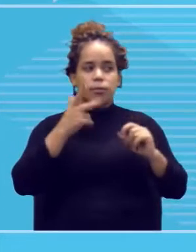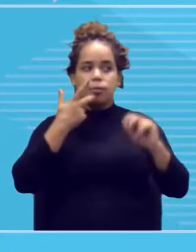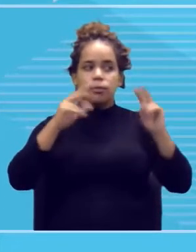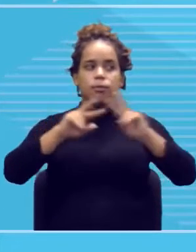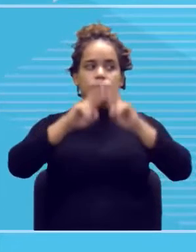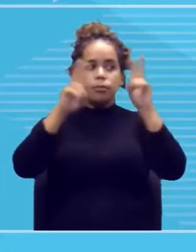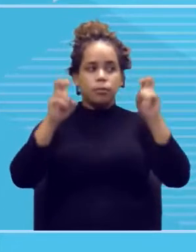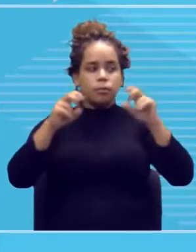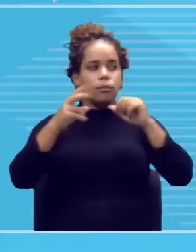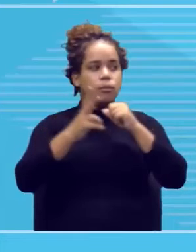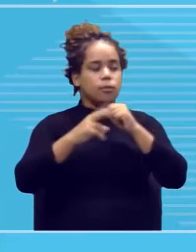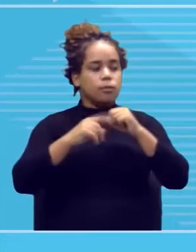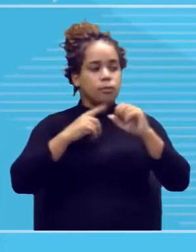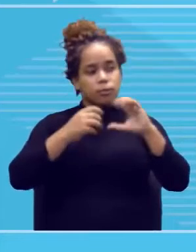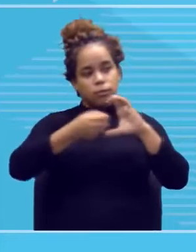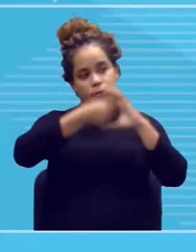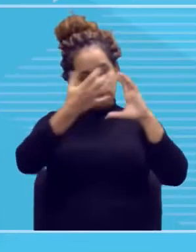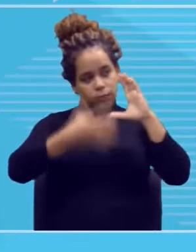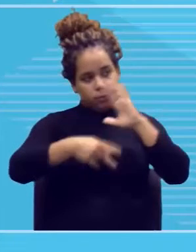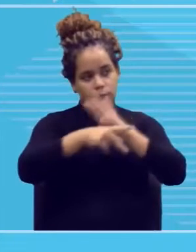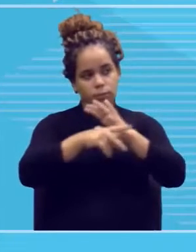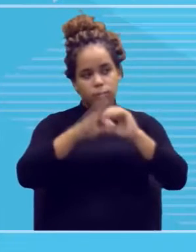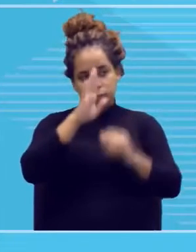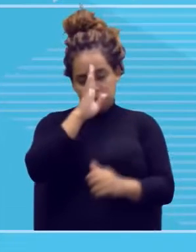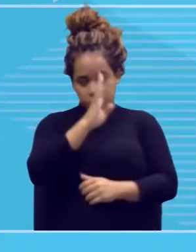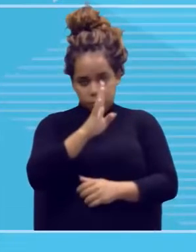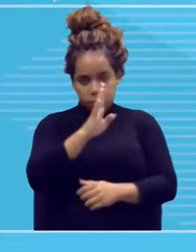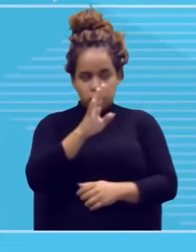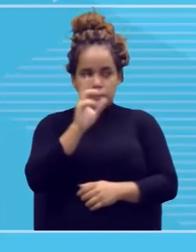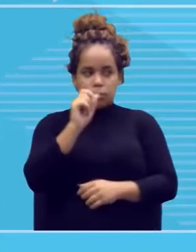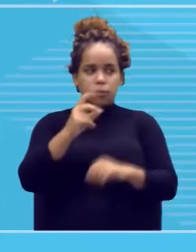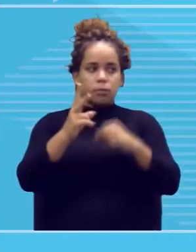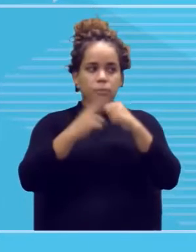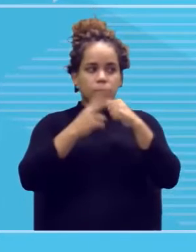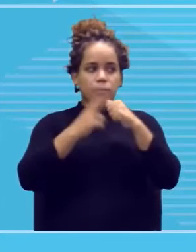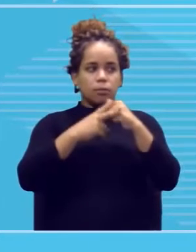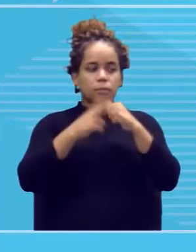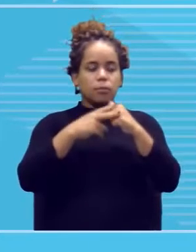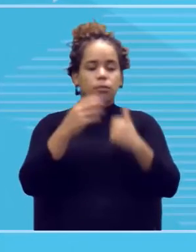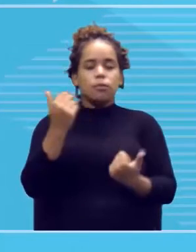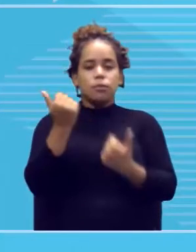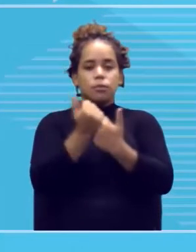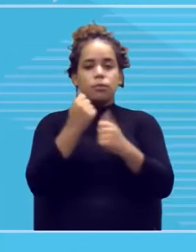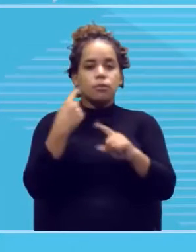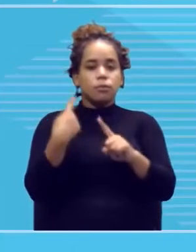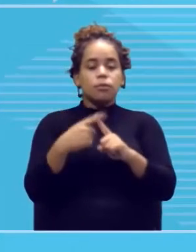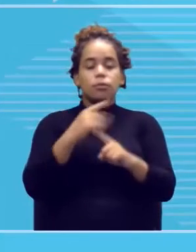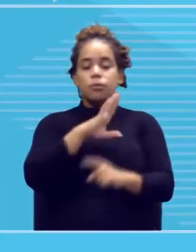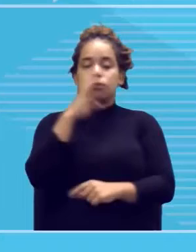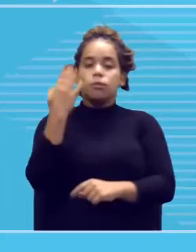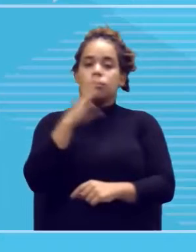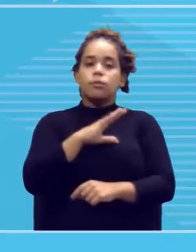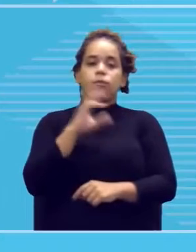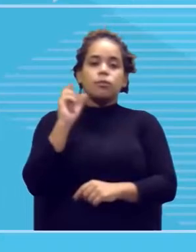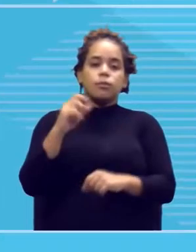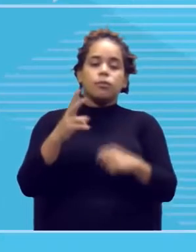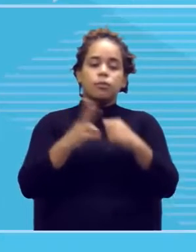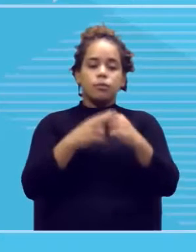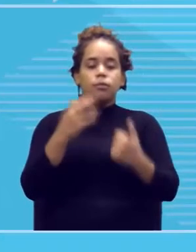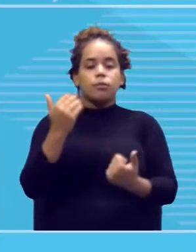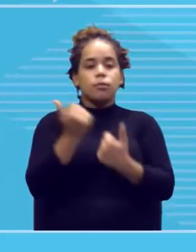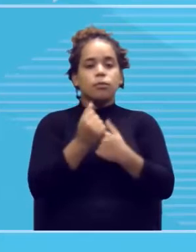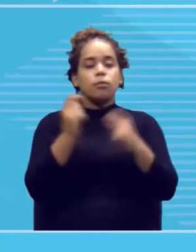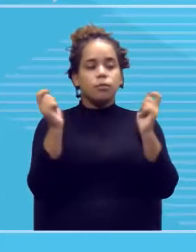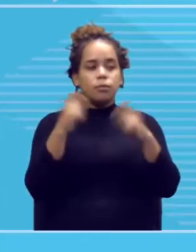sobre características Chaves desses verbos Morais por vezes esses verbos modais eles podem